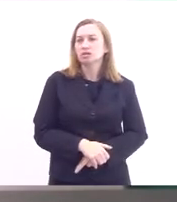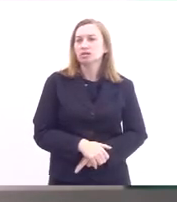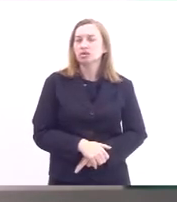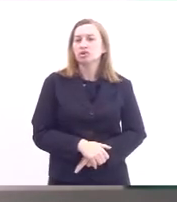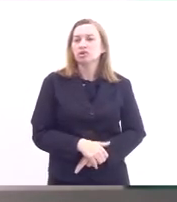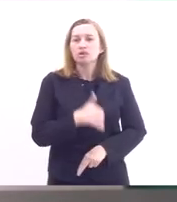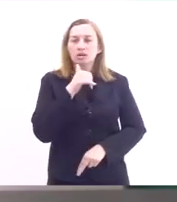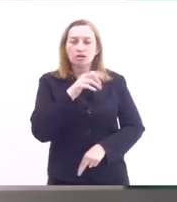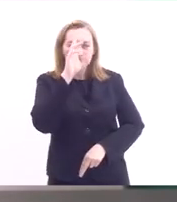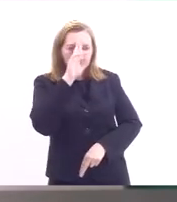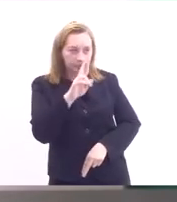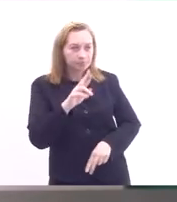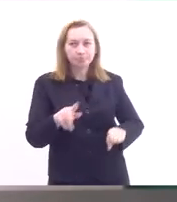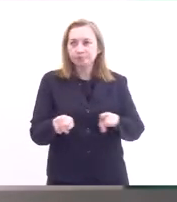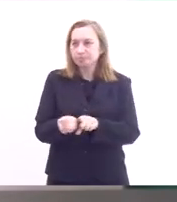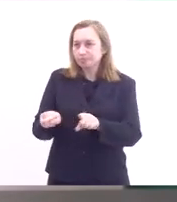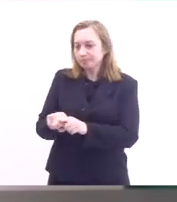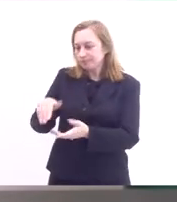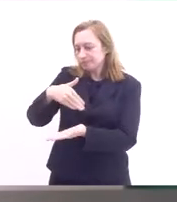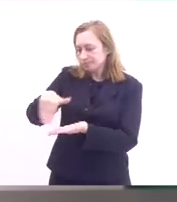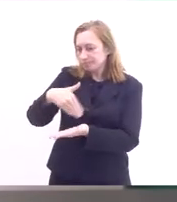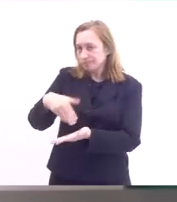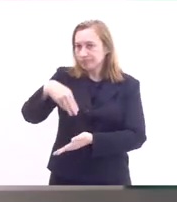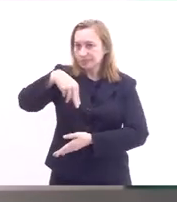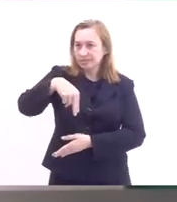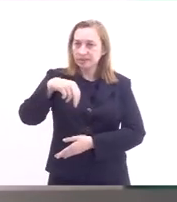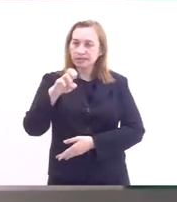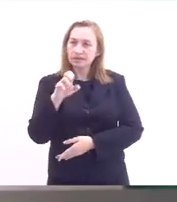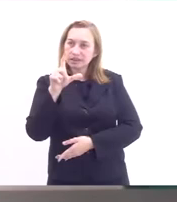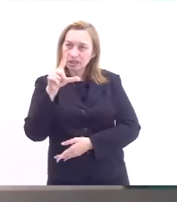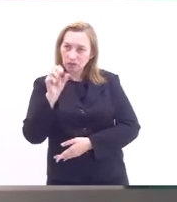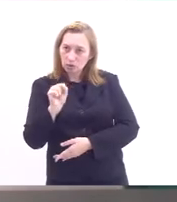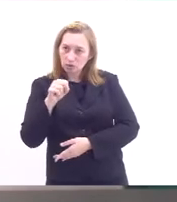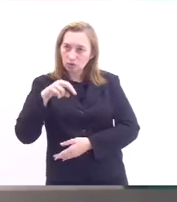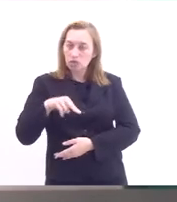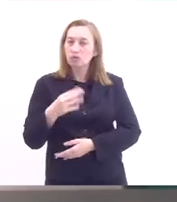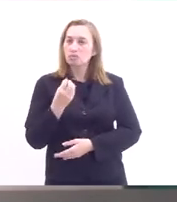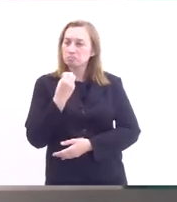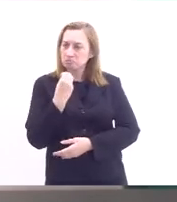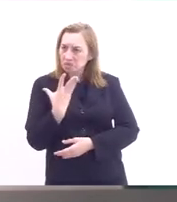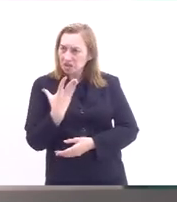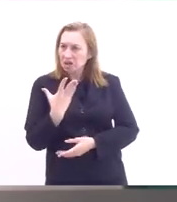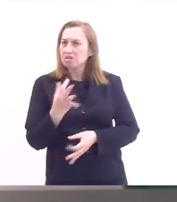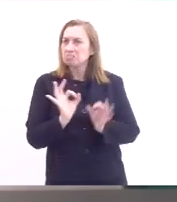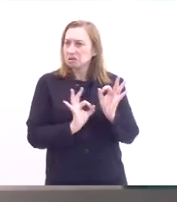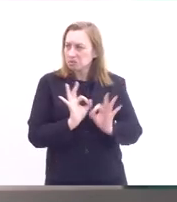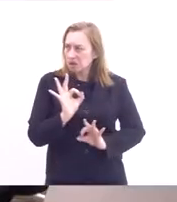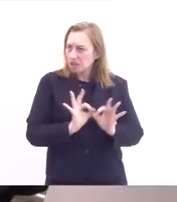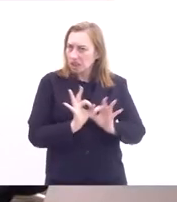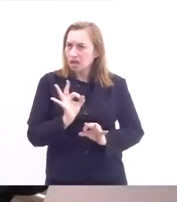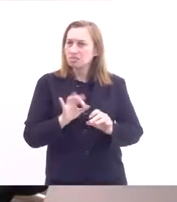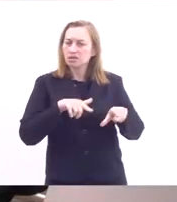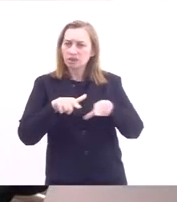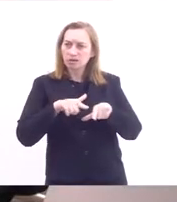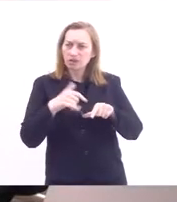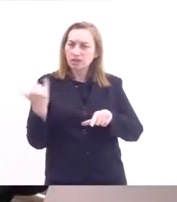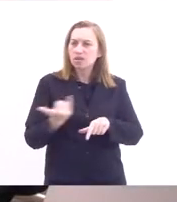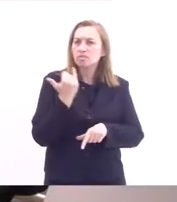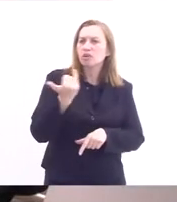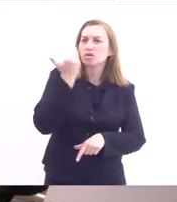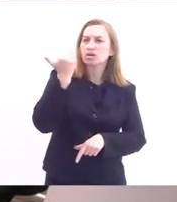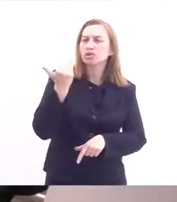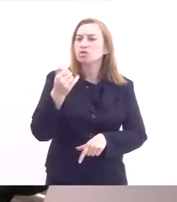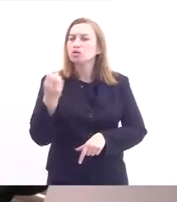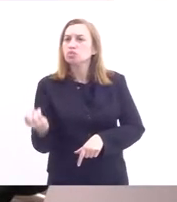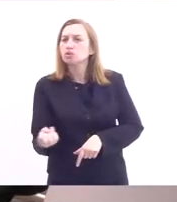quanto o secretário Nelson fizeram muito bem de dizer da importância da adesão ao novo